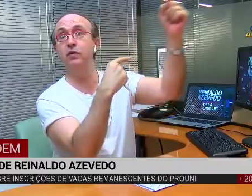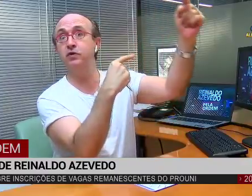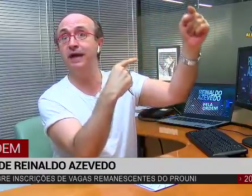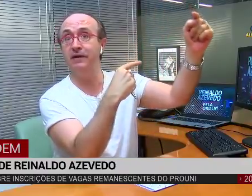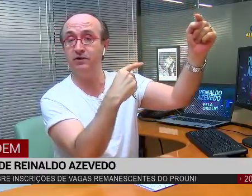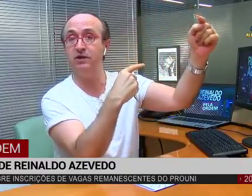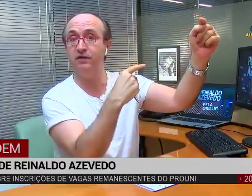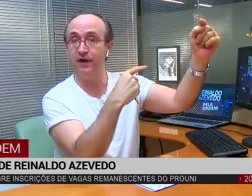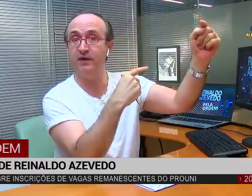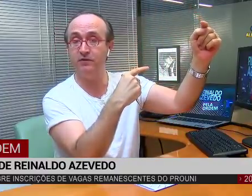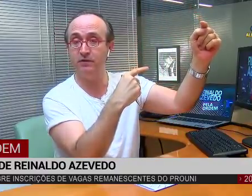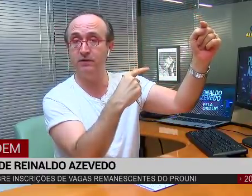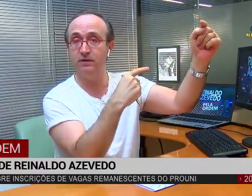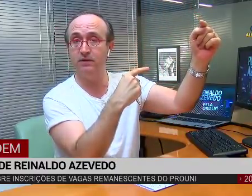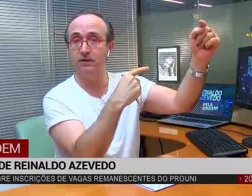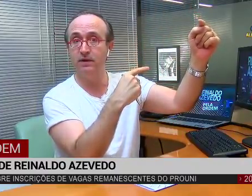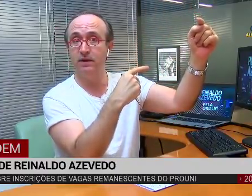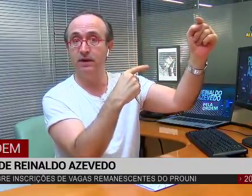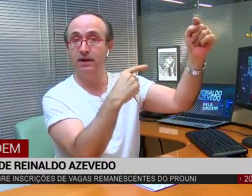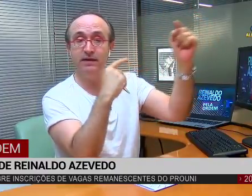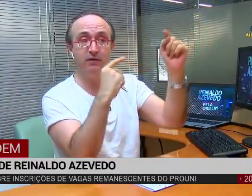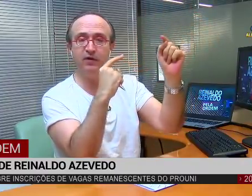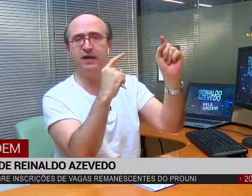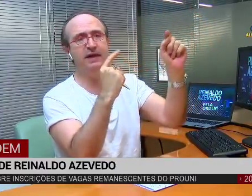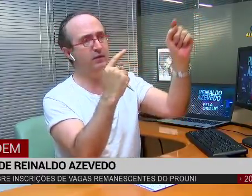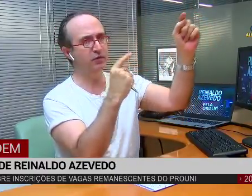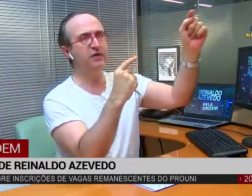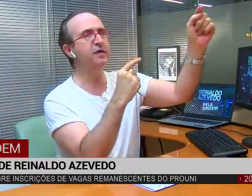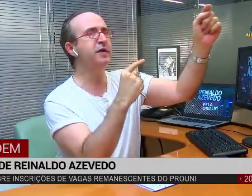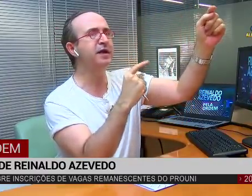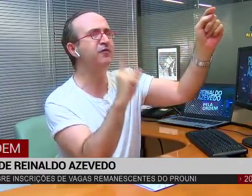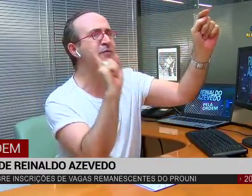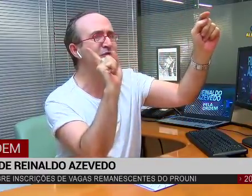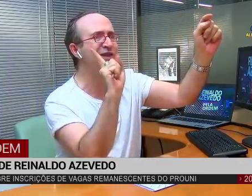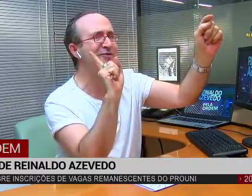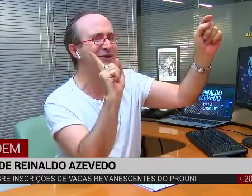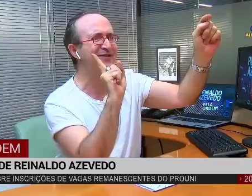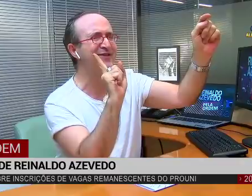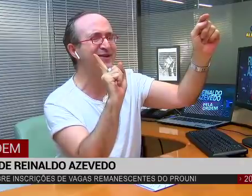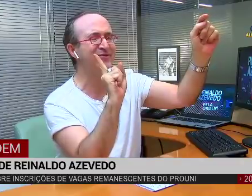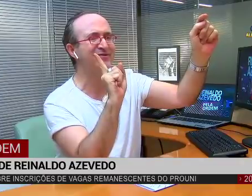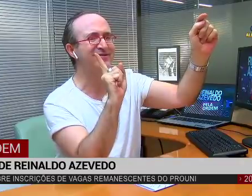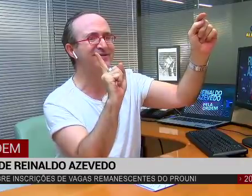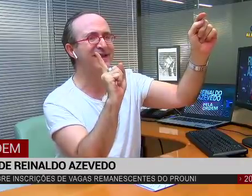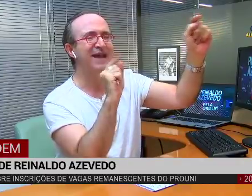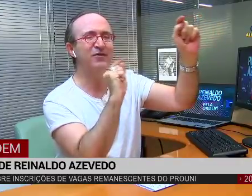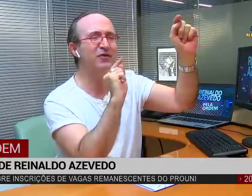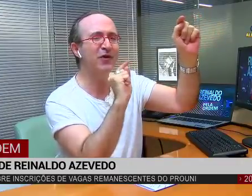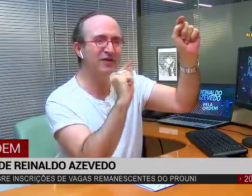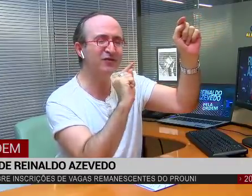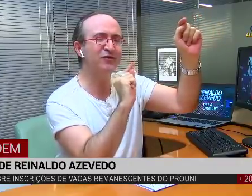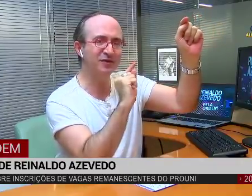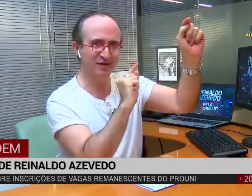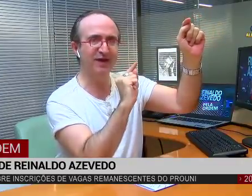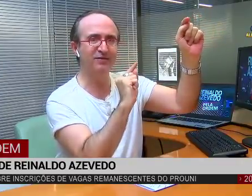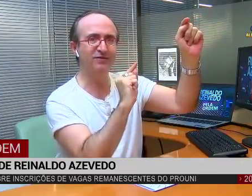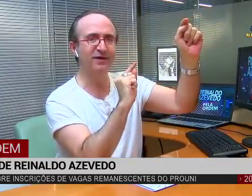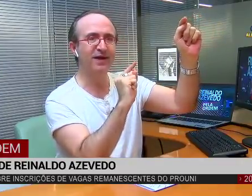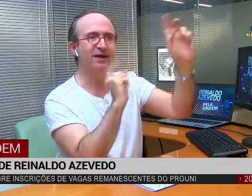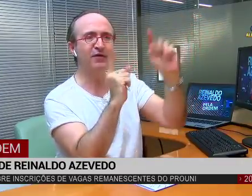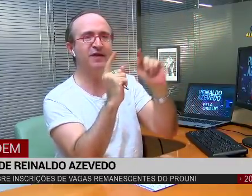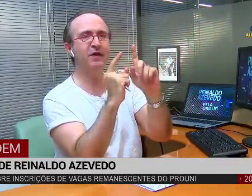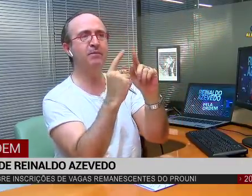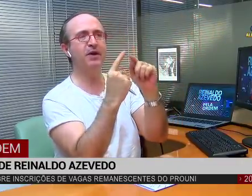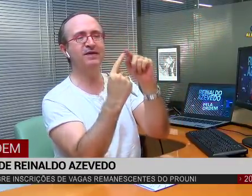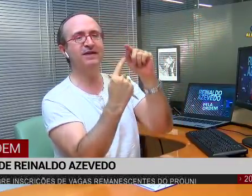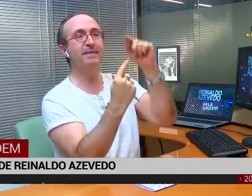aos horrores que o outro lado tinha feito. Então você... E eu não estou dizendo que aquilo foi bonito, atenção. Eu só estou